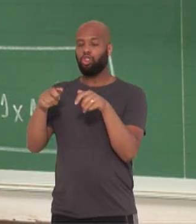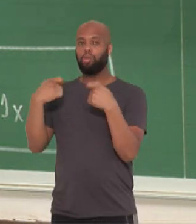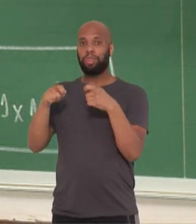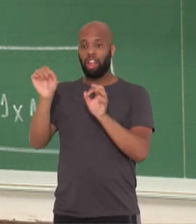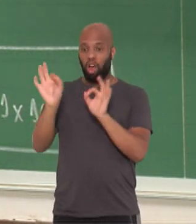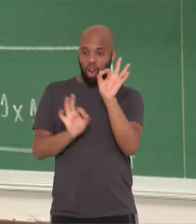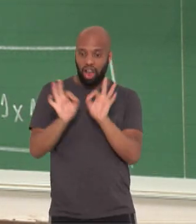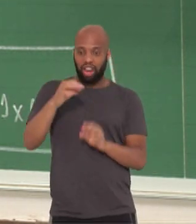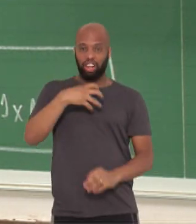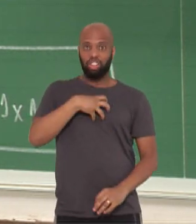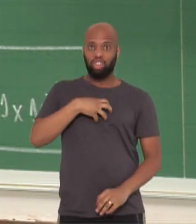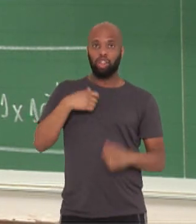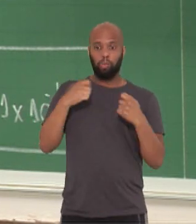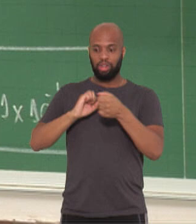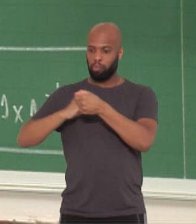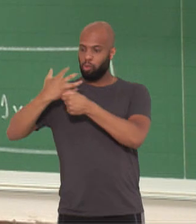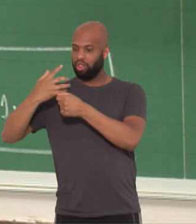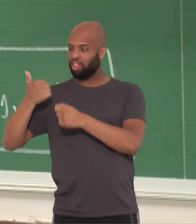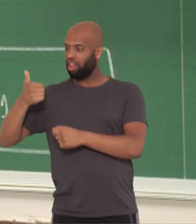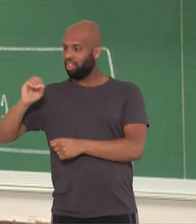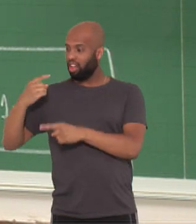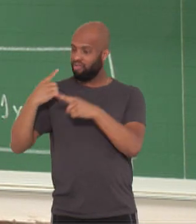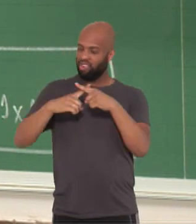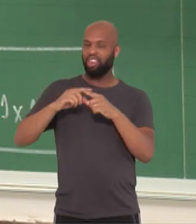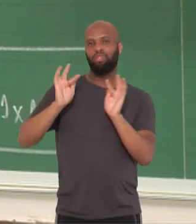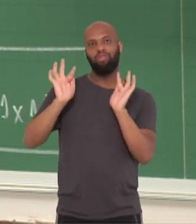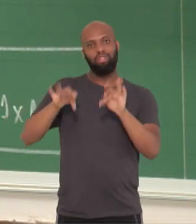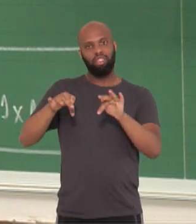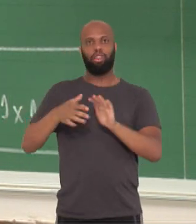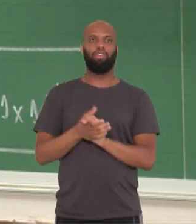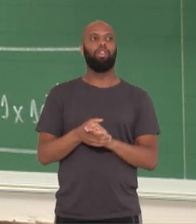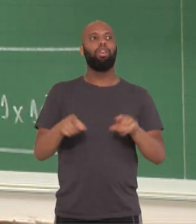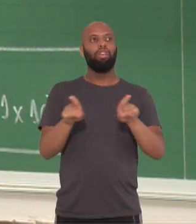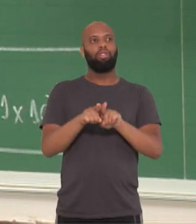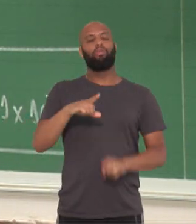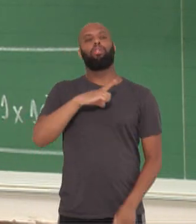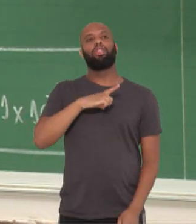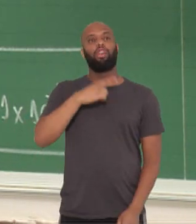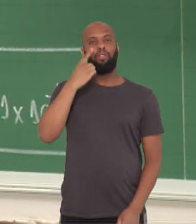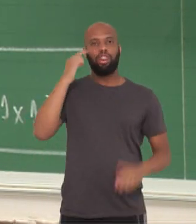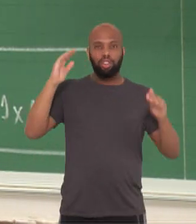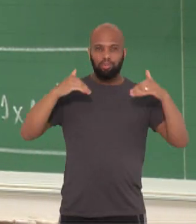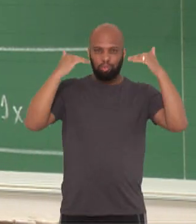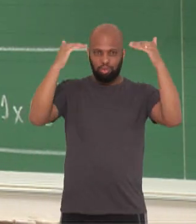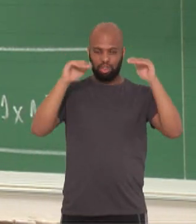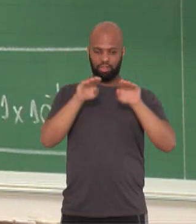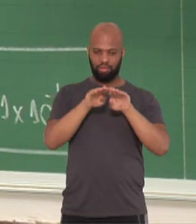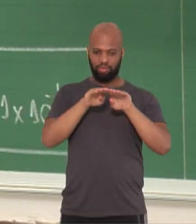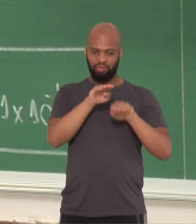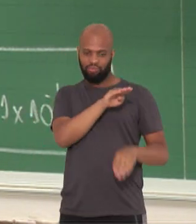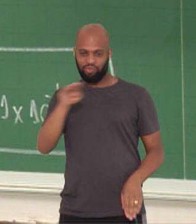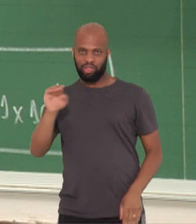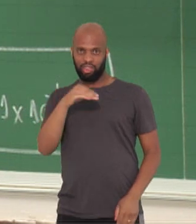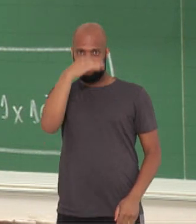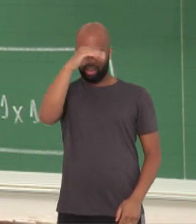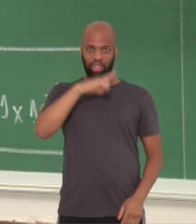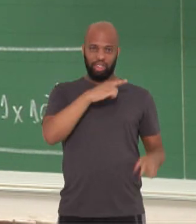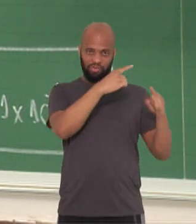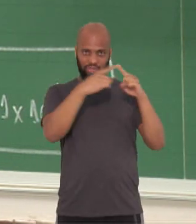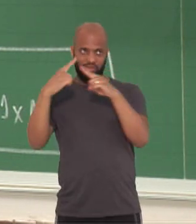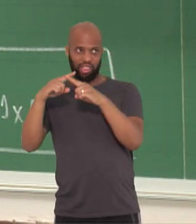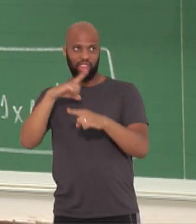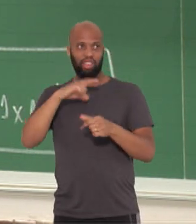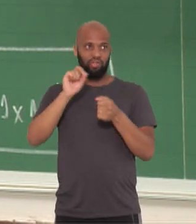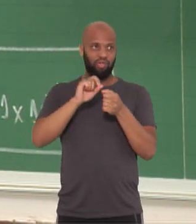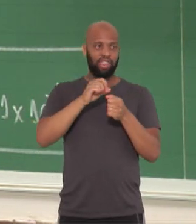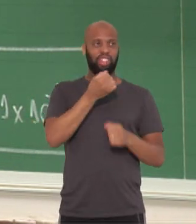na divisão, a gente vai obter, por exemplo, aqui na parte de cima, que são contas de vezes, a gente faz 9 vezes 1, 9, 9